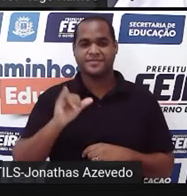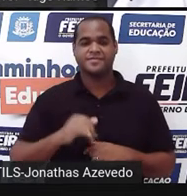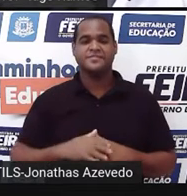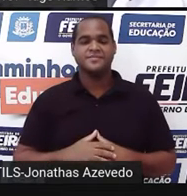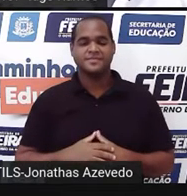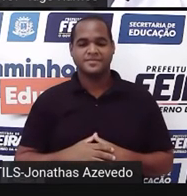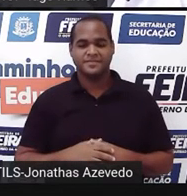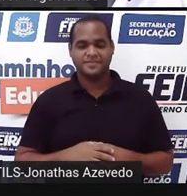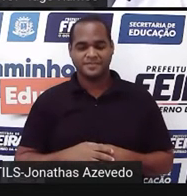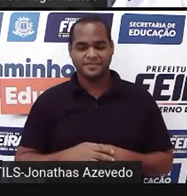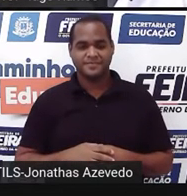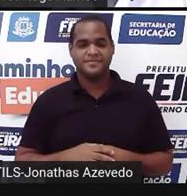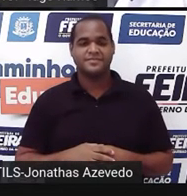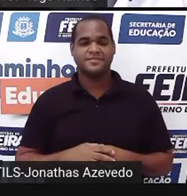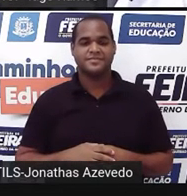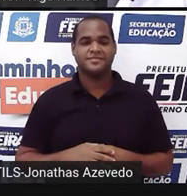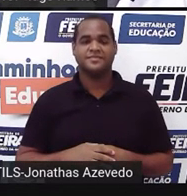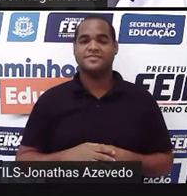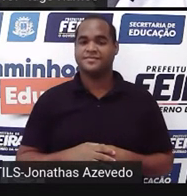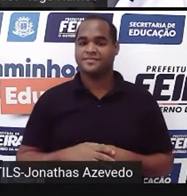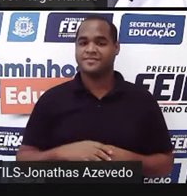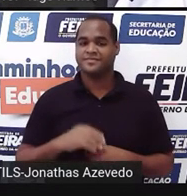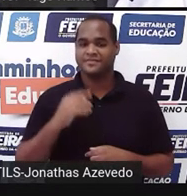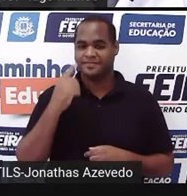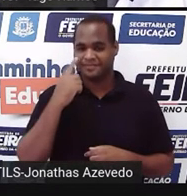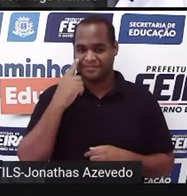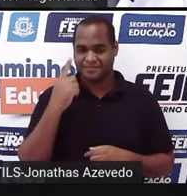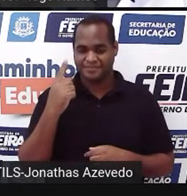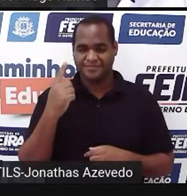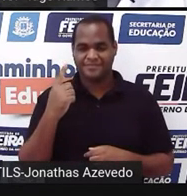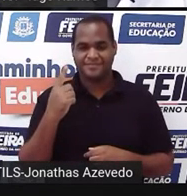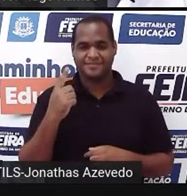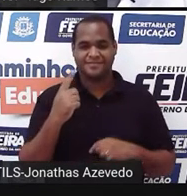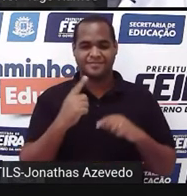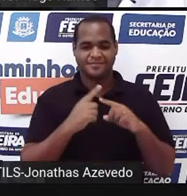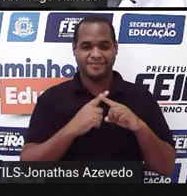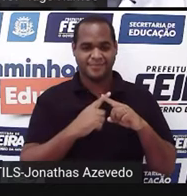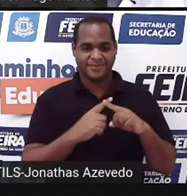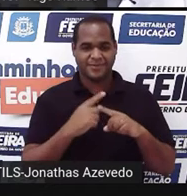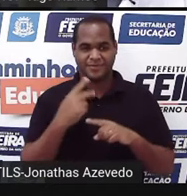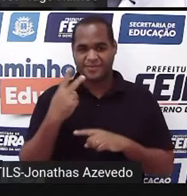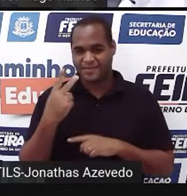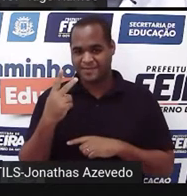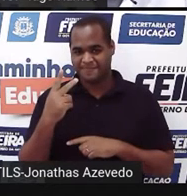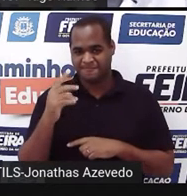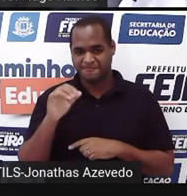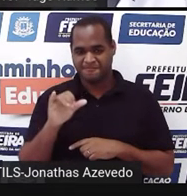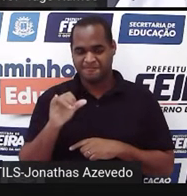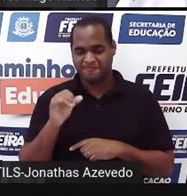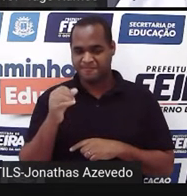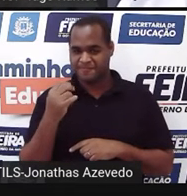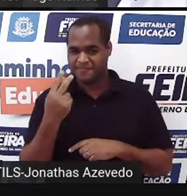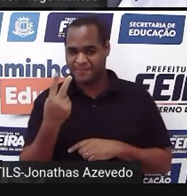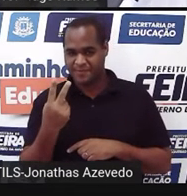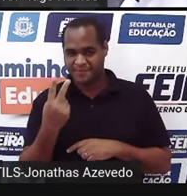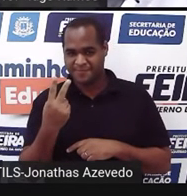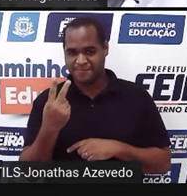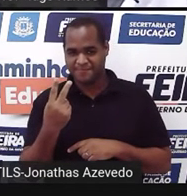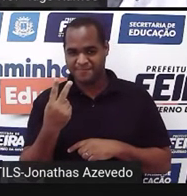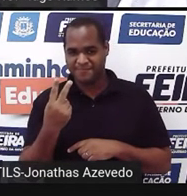o segundo dois um valor sugerido aliás eu errei eu vou repetir desculpa